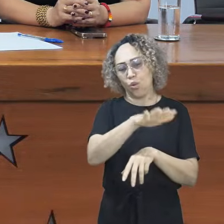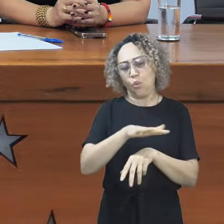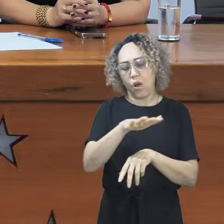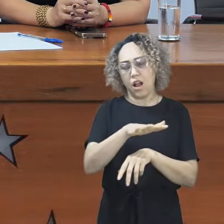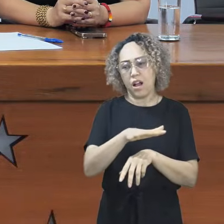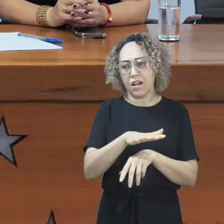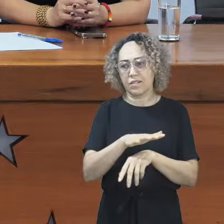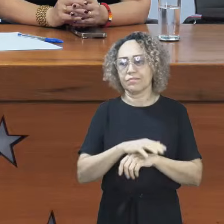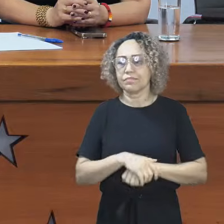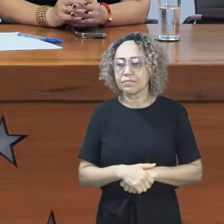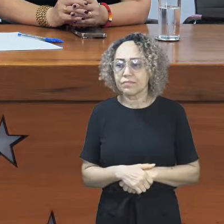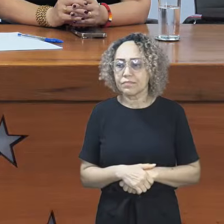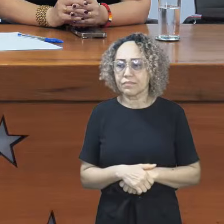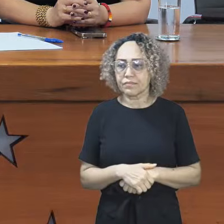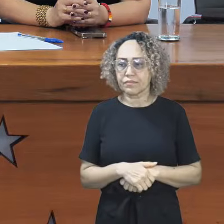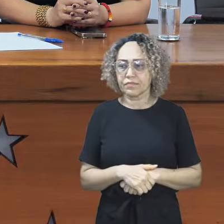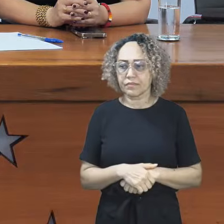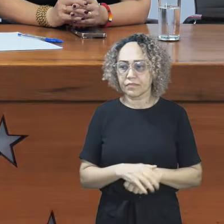Quero primeiramente